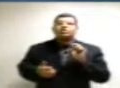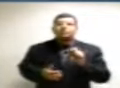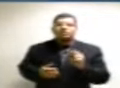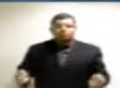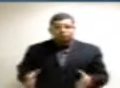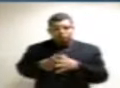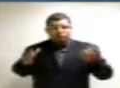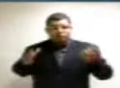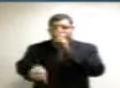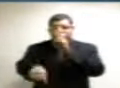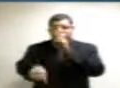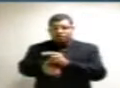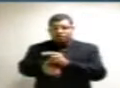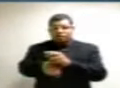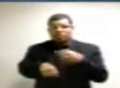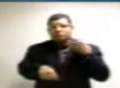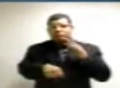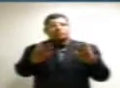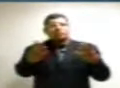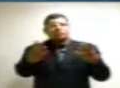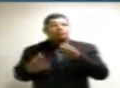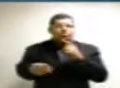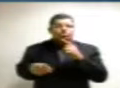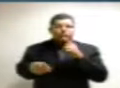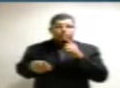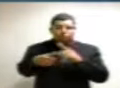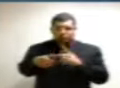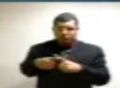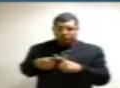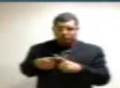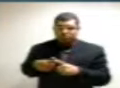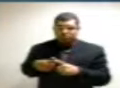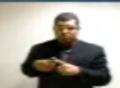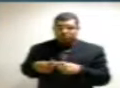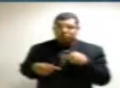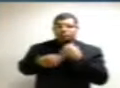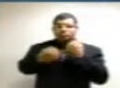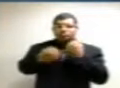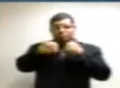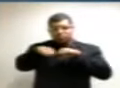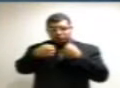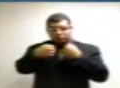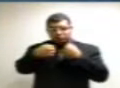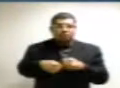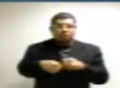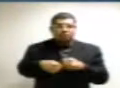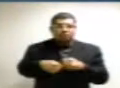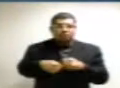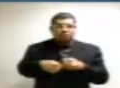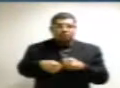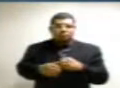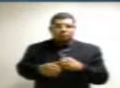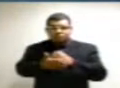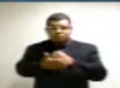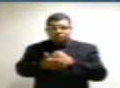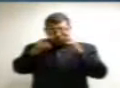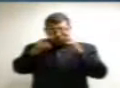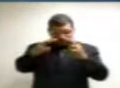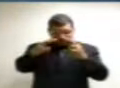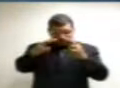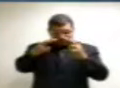é aumentar o número de vagas de desembargadores. Portanto, nós precisamos, a bem